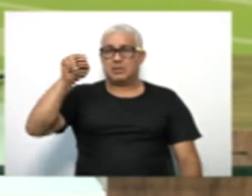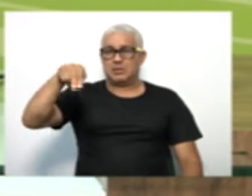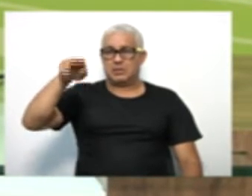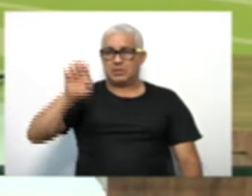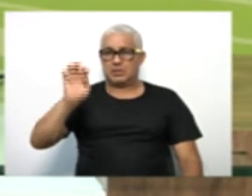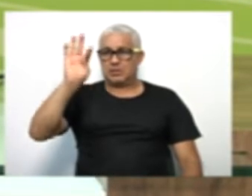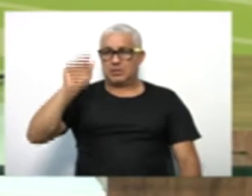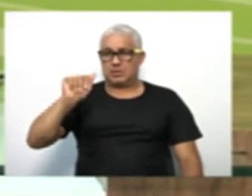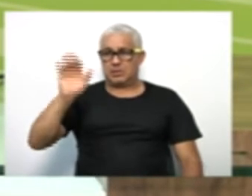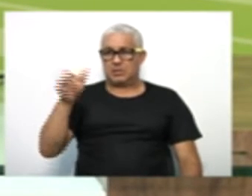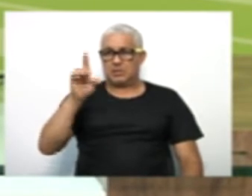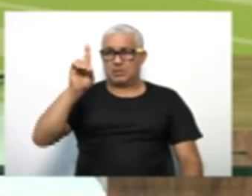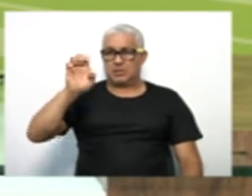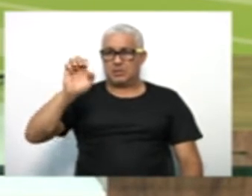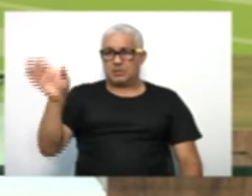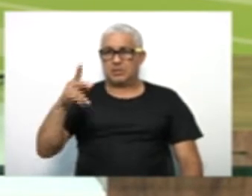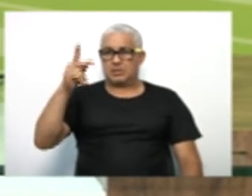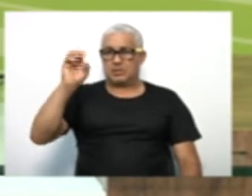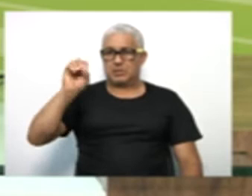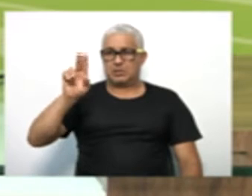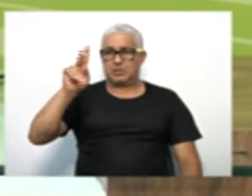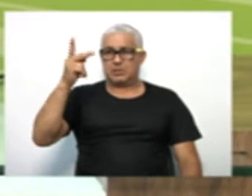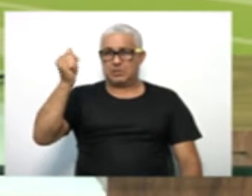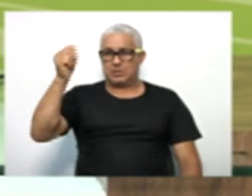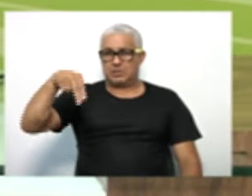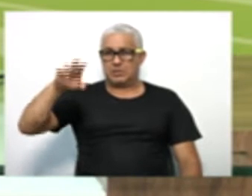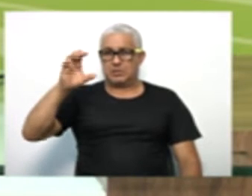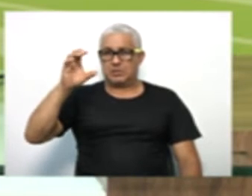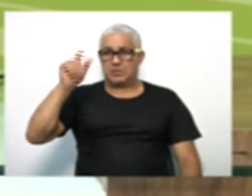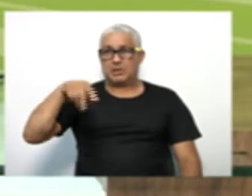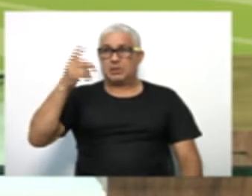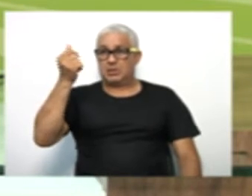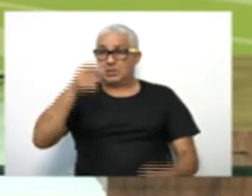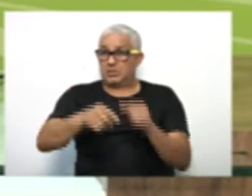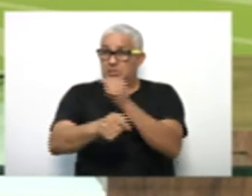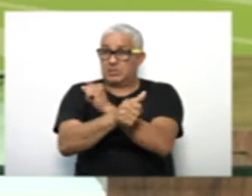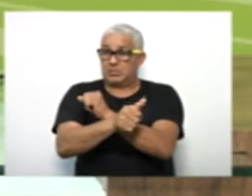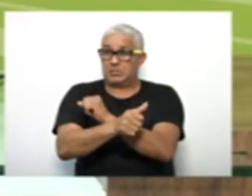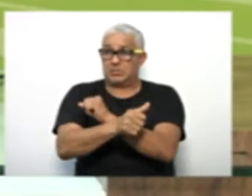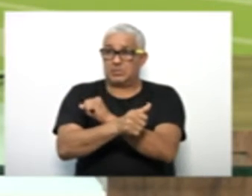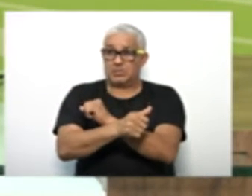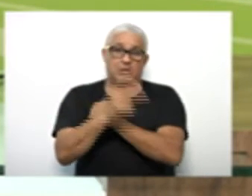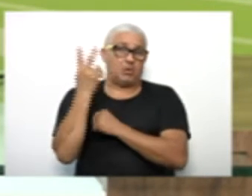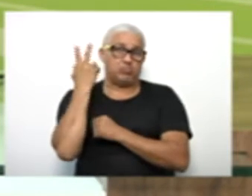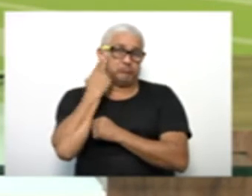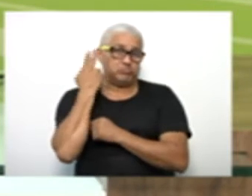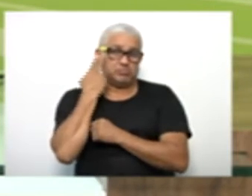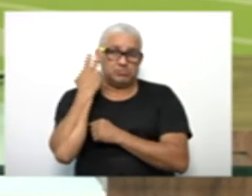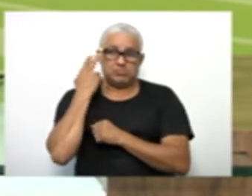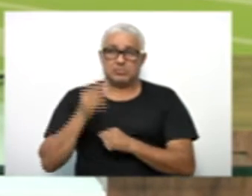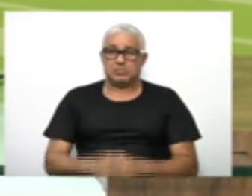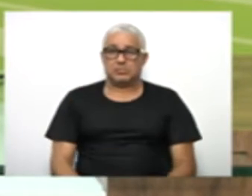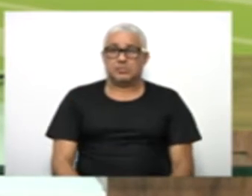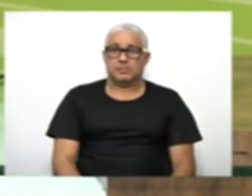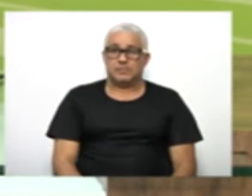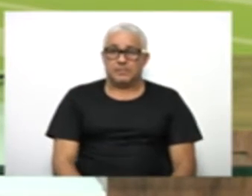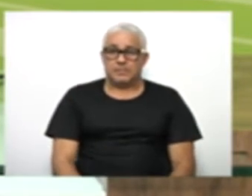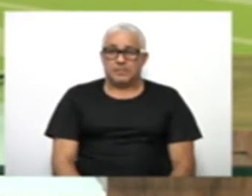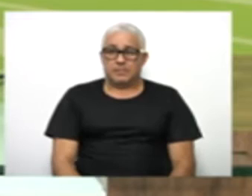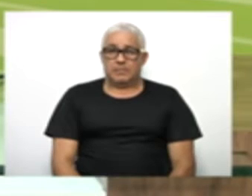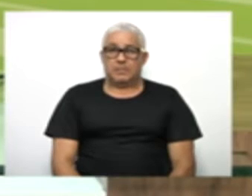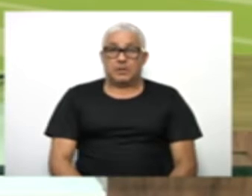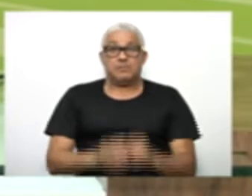maneira bem sucinta. É a aplicação financeira mais tradicional, como você acabou de abordar.